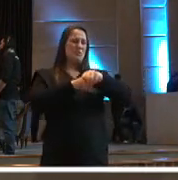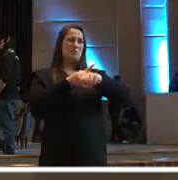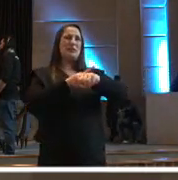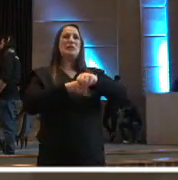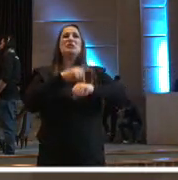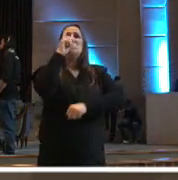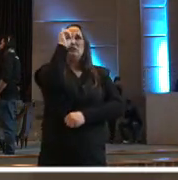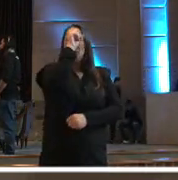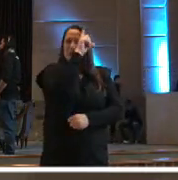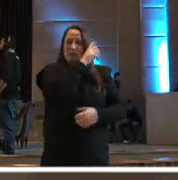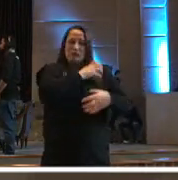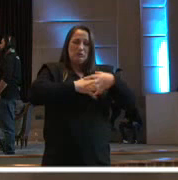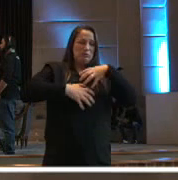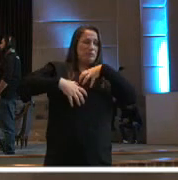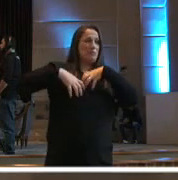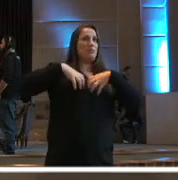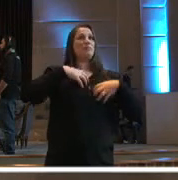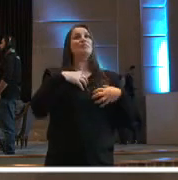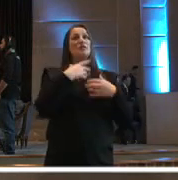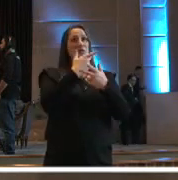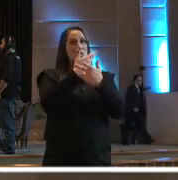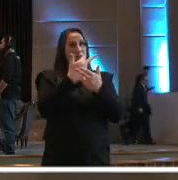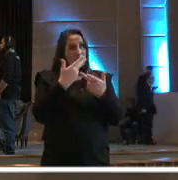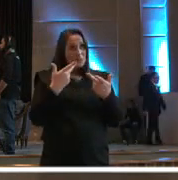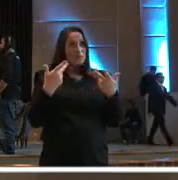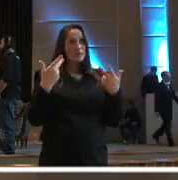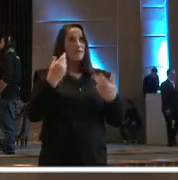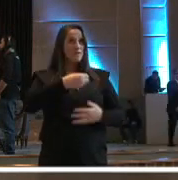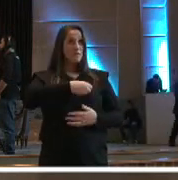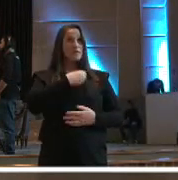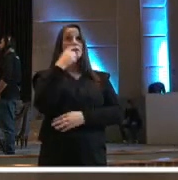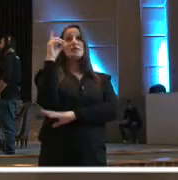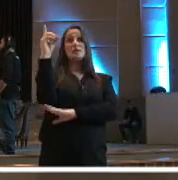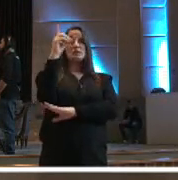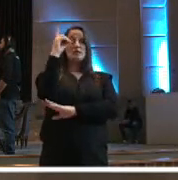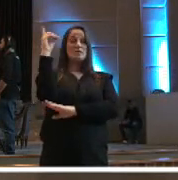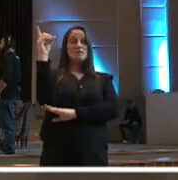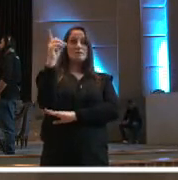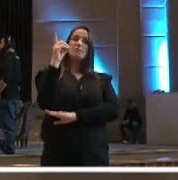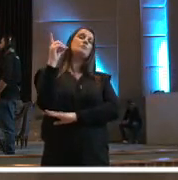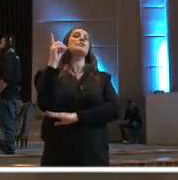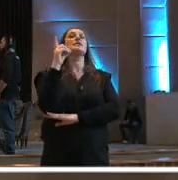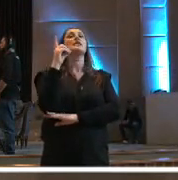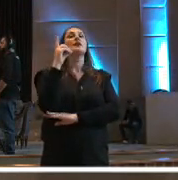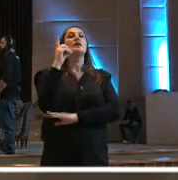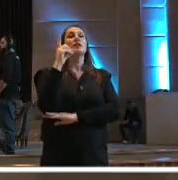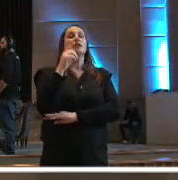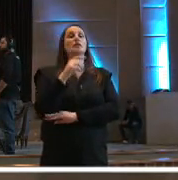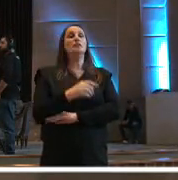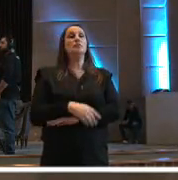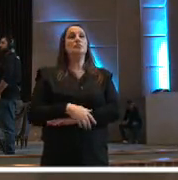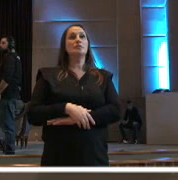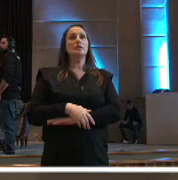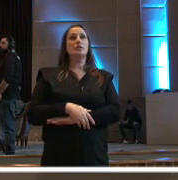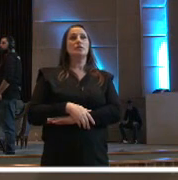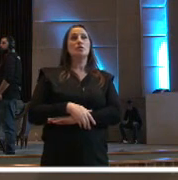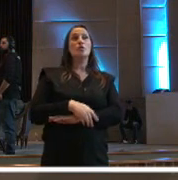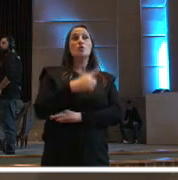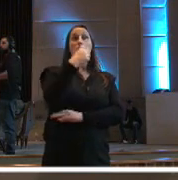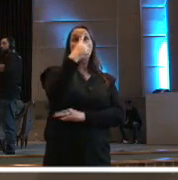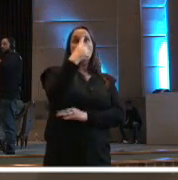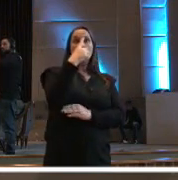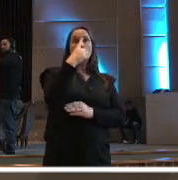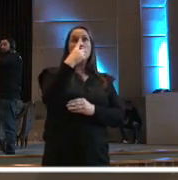mesma circunstância. Muito provavelmente um deles durante os eventos e o outro